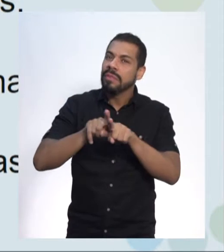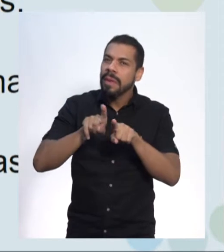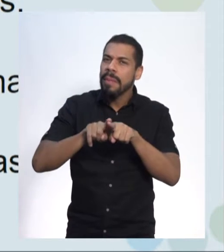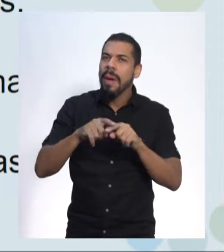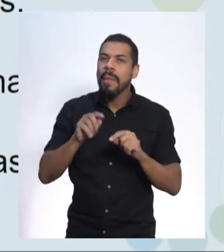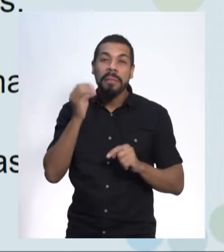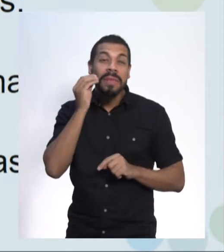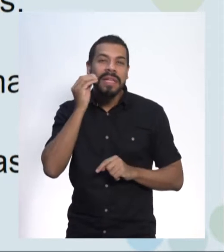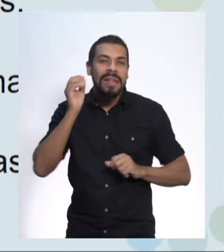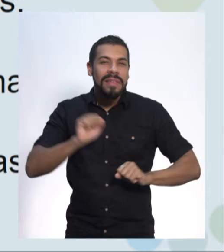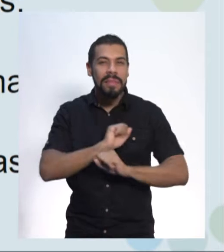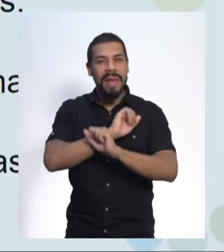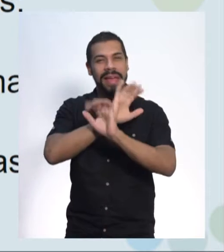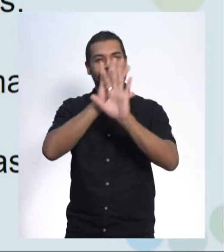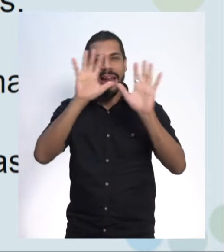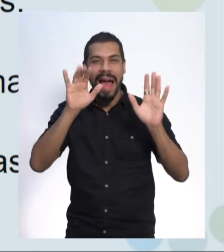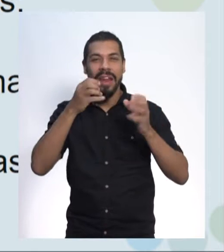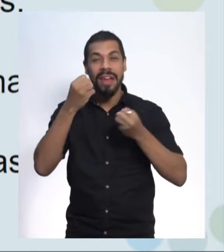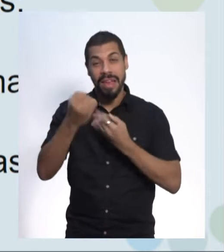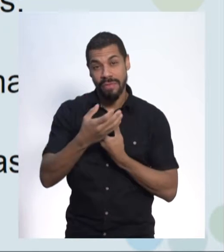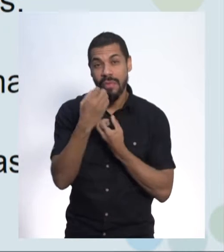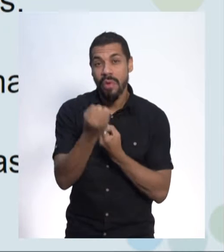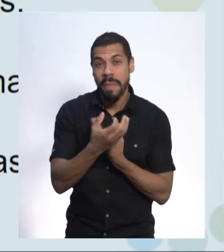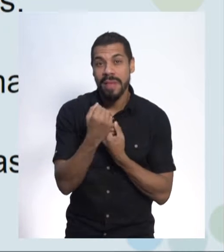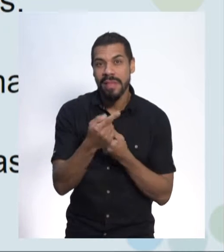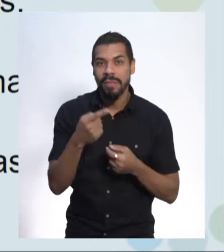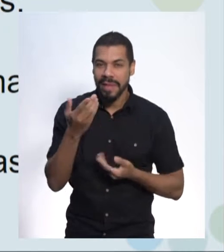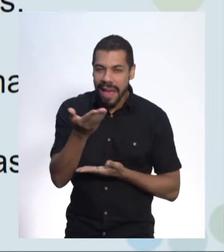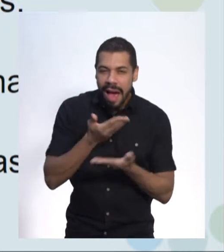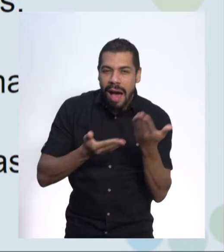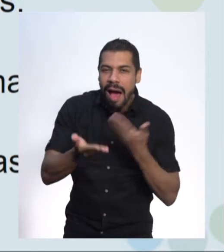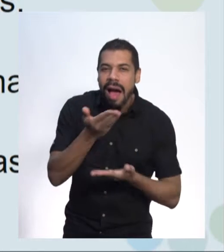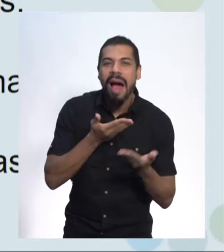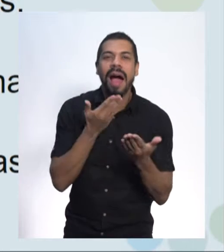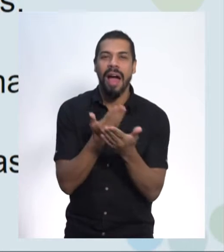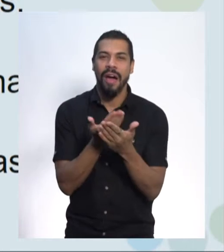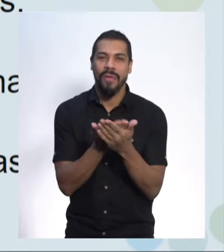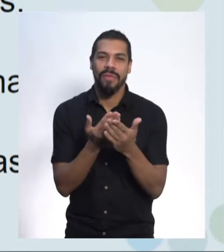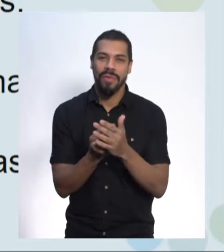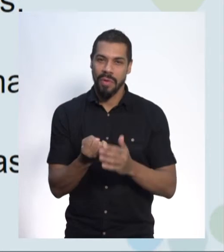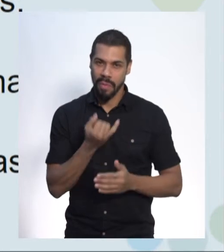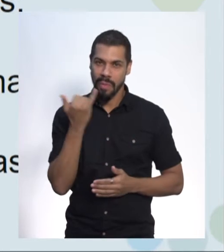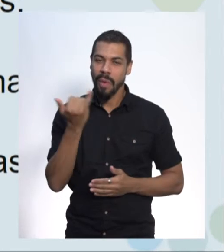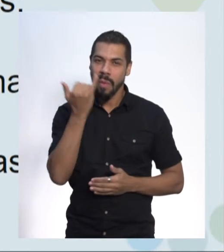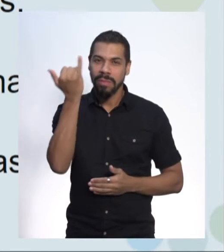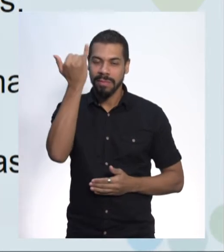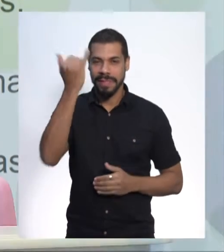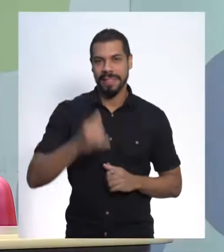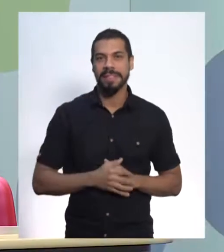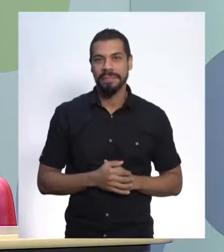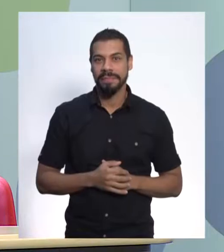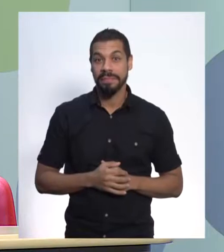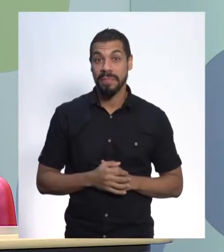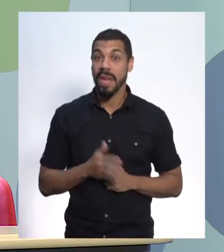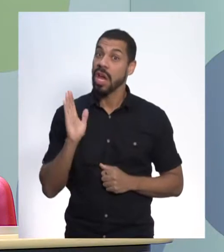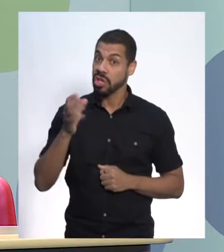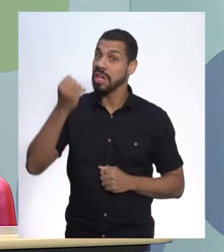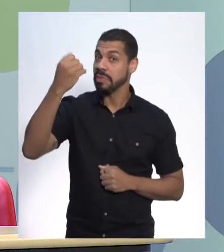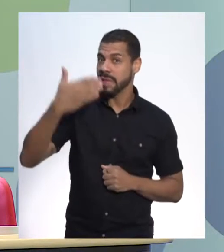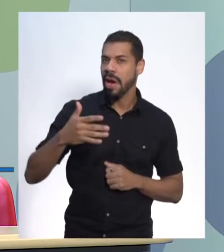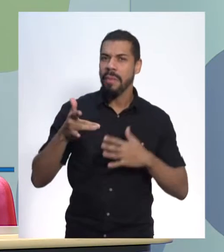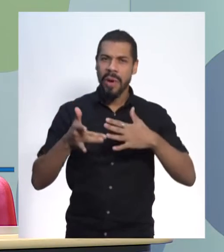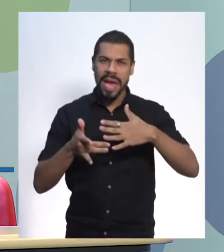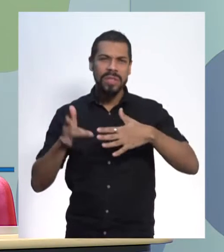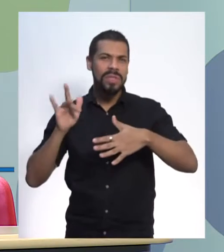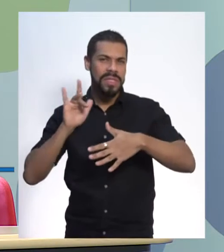o mais claro possível para que a gente compreenda, para que a aula seja proveitosa. Onde podemos postar as nossas narrativas? A gente falou um pouquinho sobre as redes